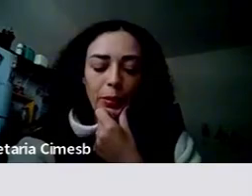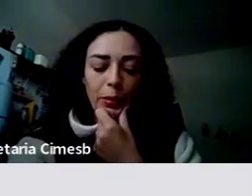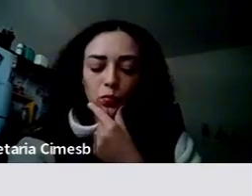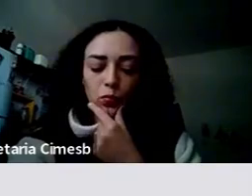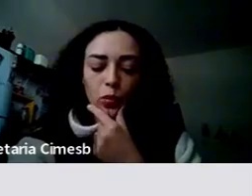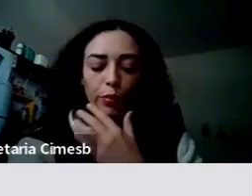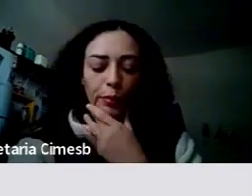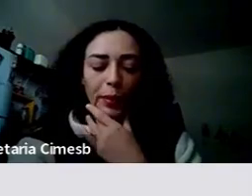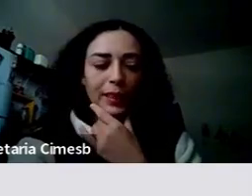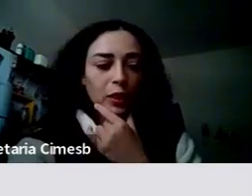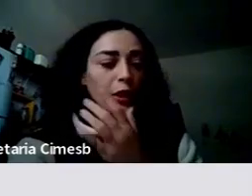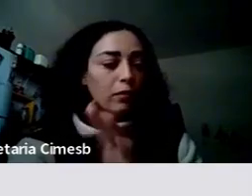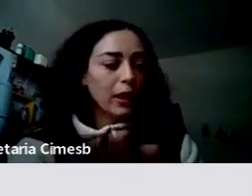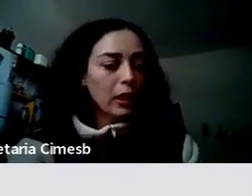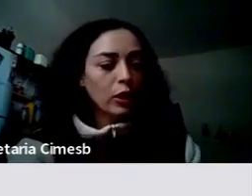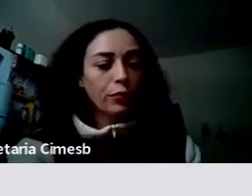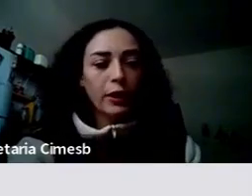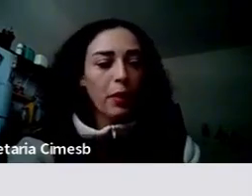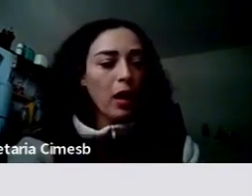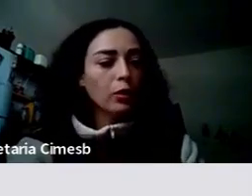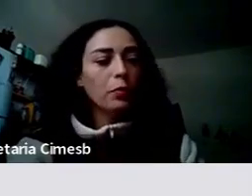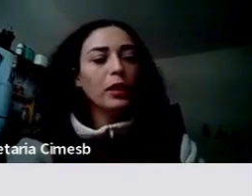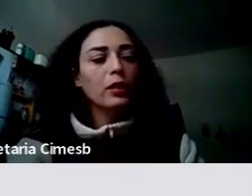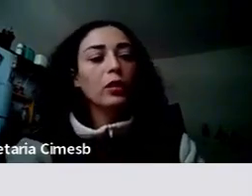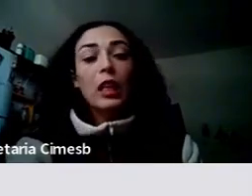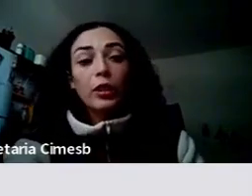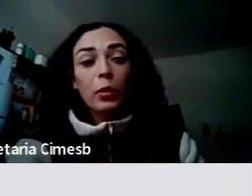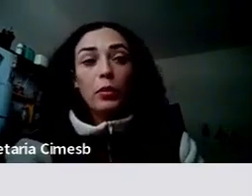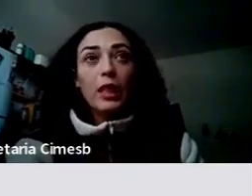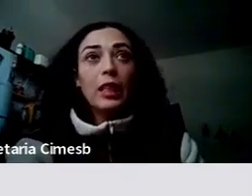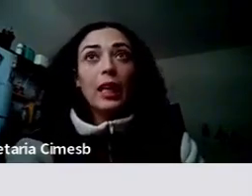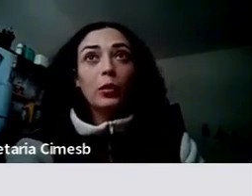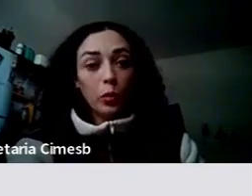depois eu vou confirmar certinho, que ainda a gente vai ter uma aula sobre isso, em